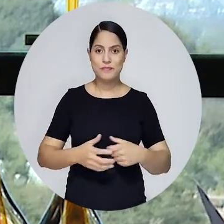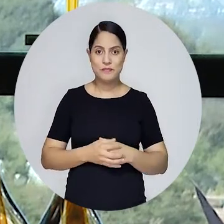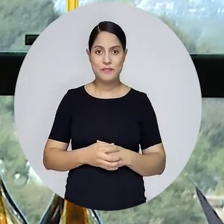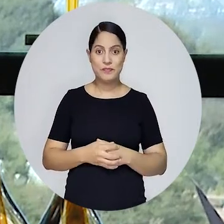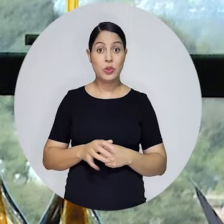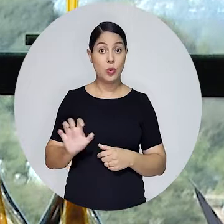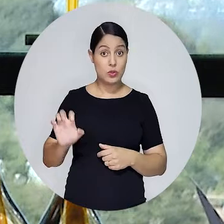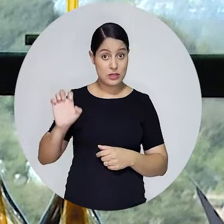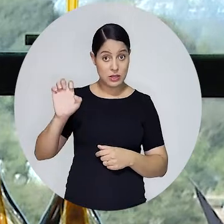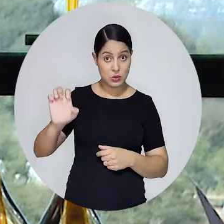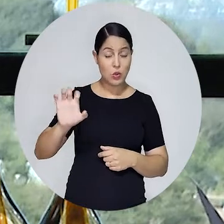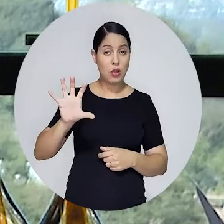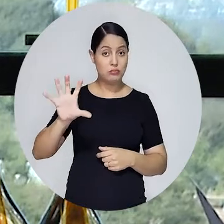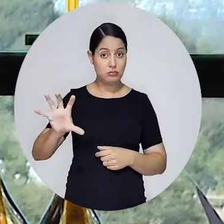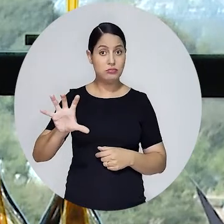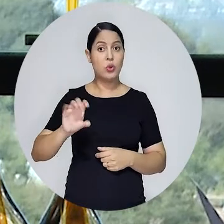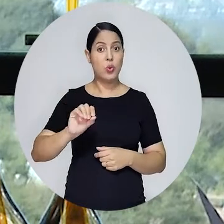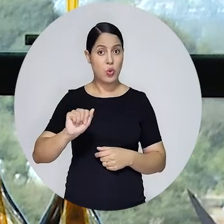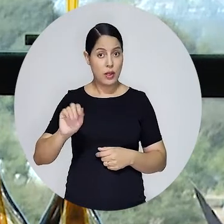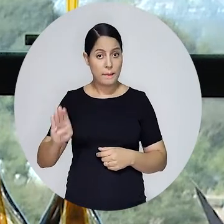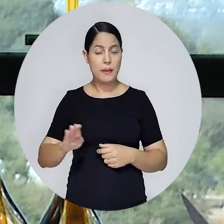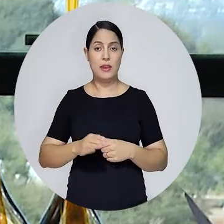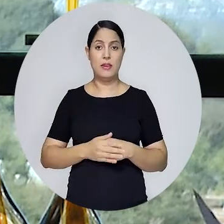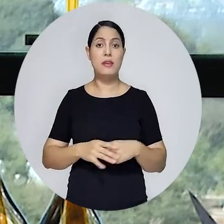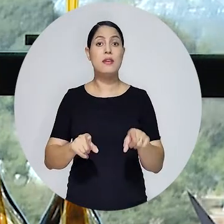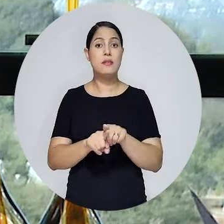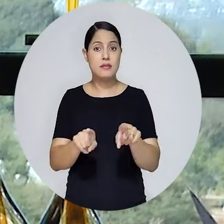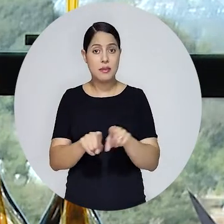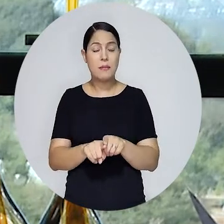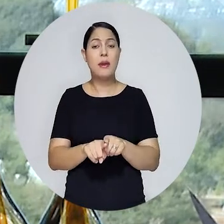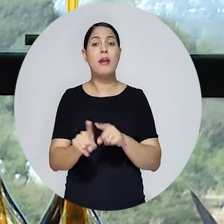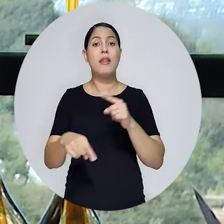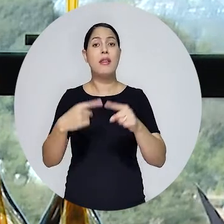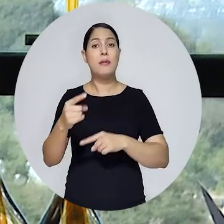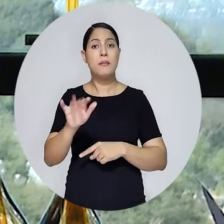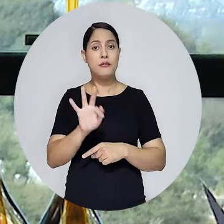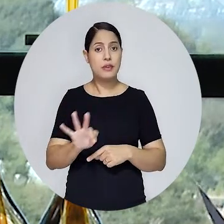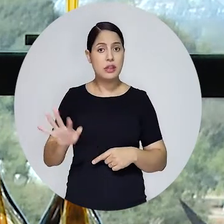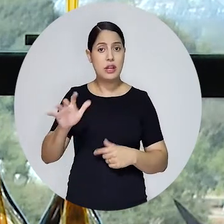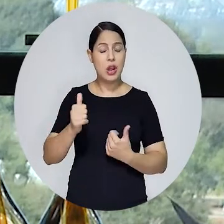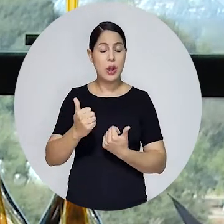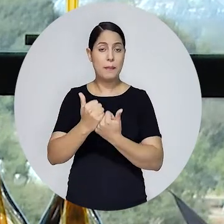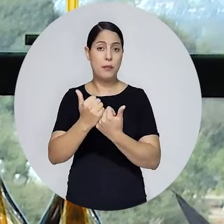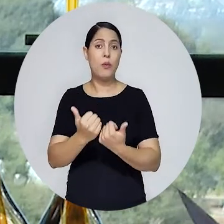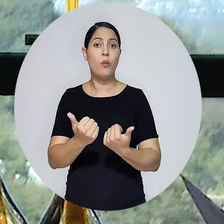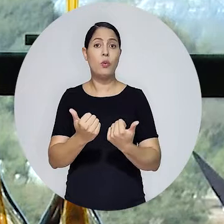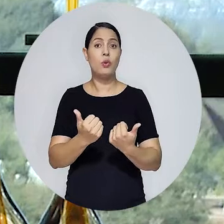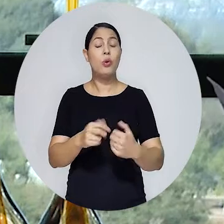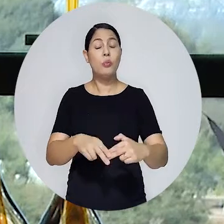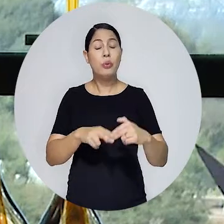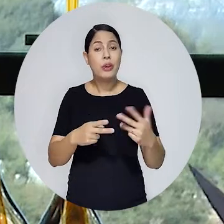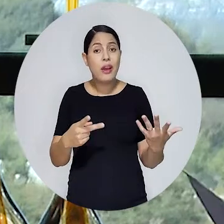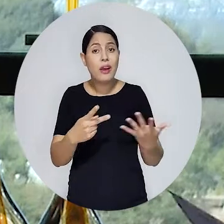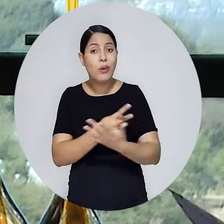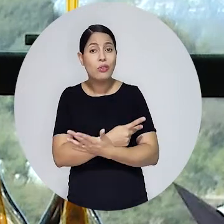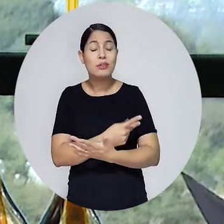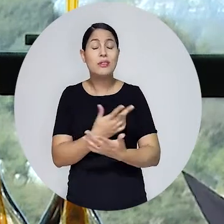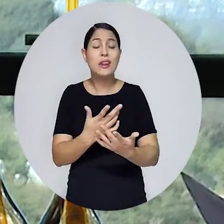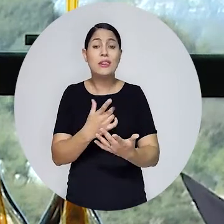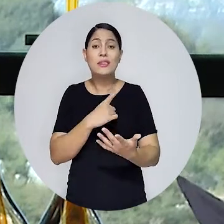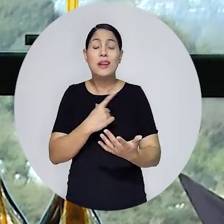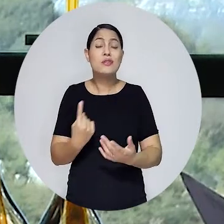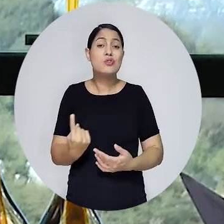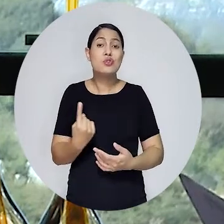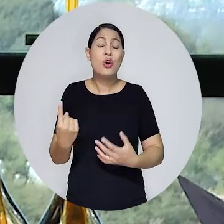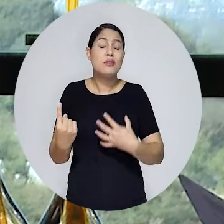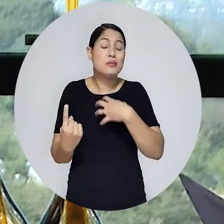seccional busca apoio do Conselho Federal. Nós estamos aqui para orientar, porque muitas vezes o advogado ele sofre uma violação de